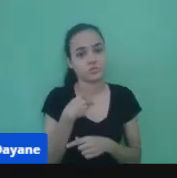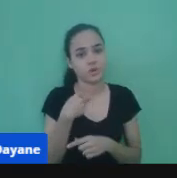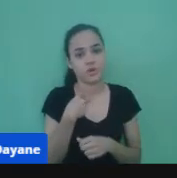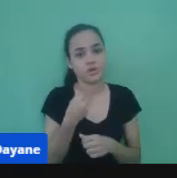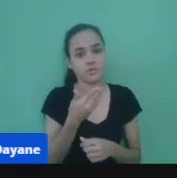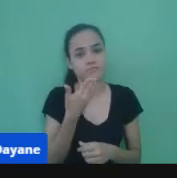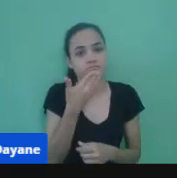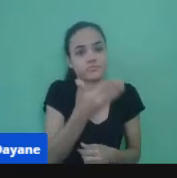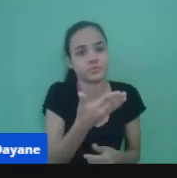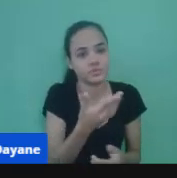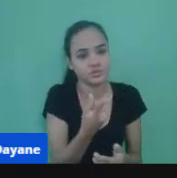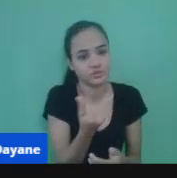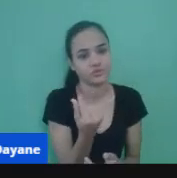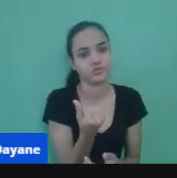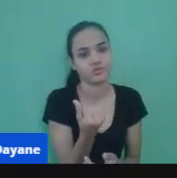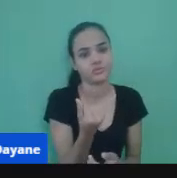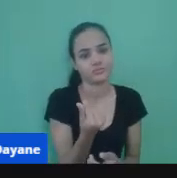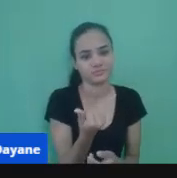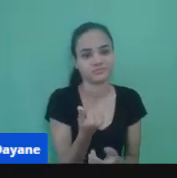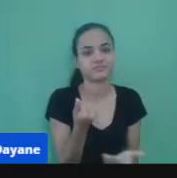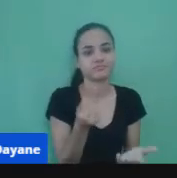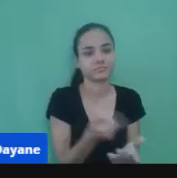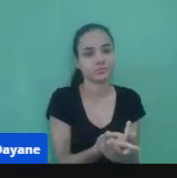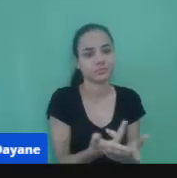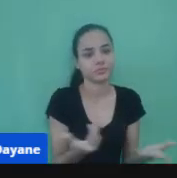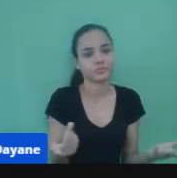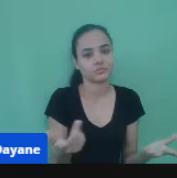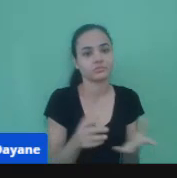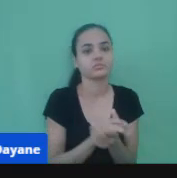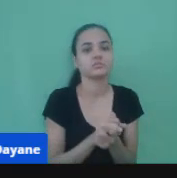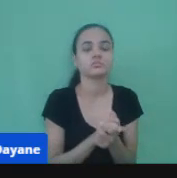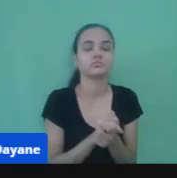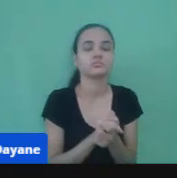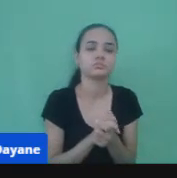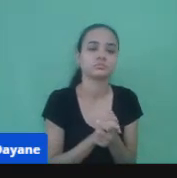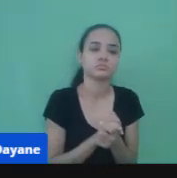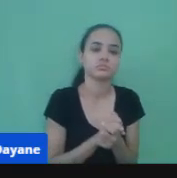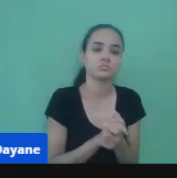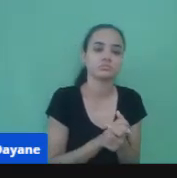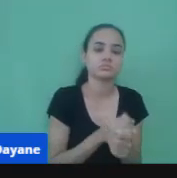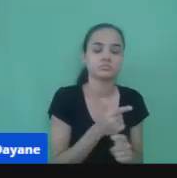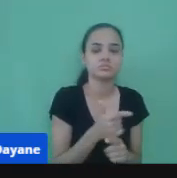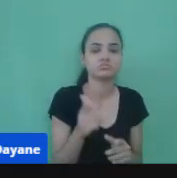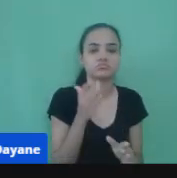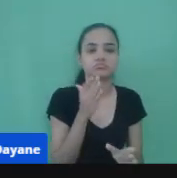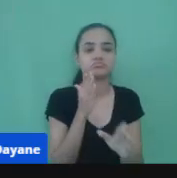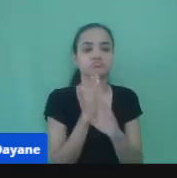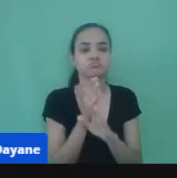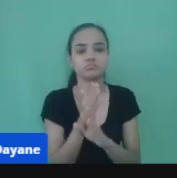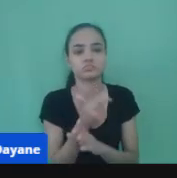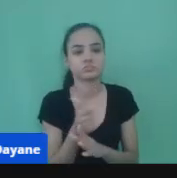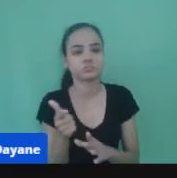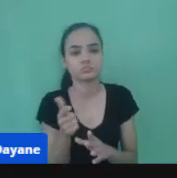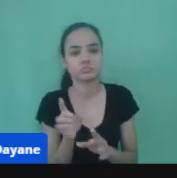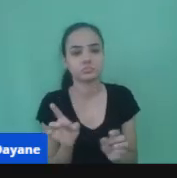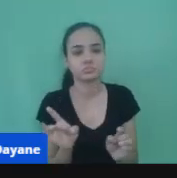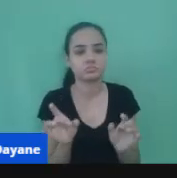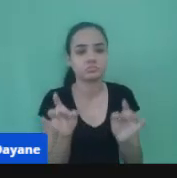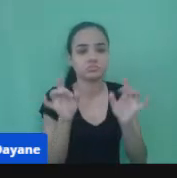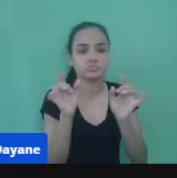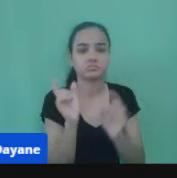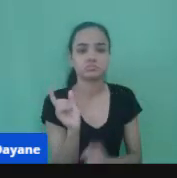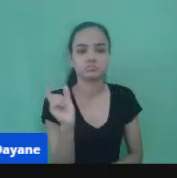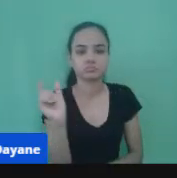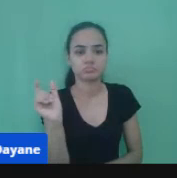Bases da Educação Nacional, nós também não encontramos nenhum termo específico relacionado a isso. Mas surge